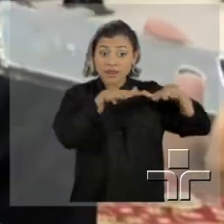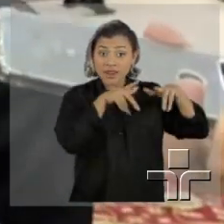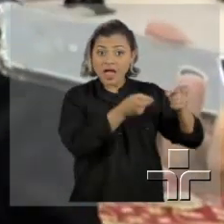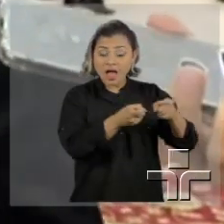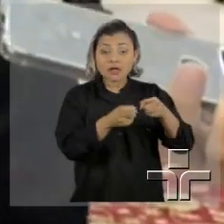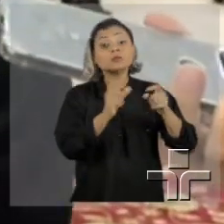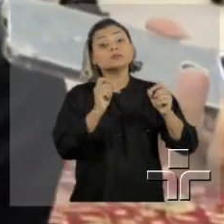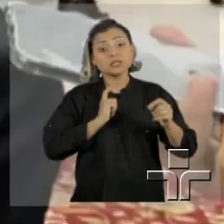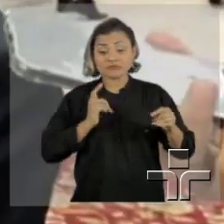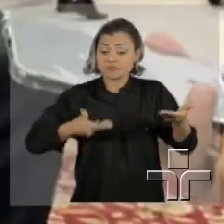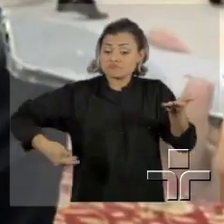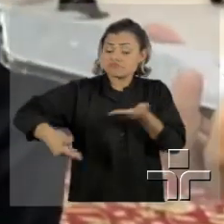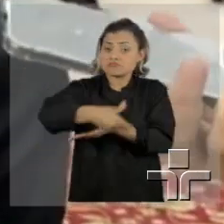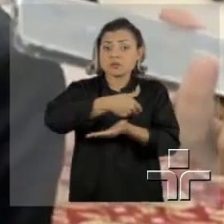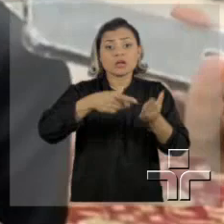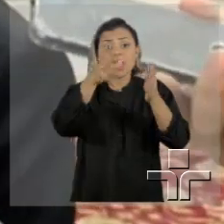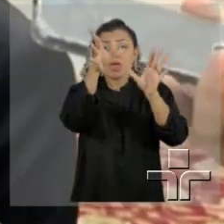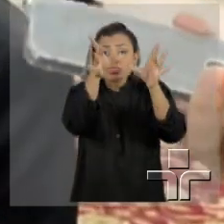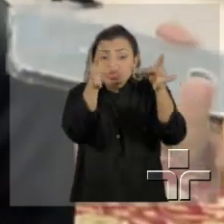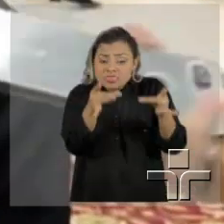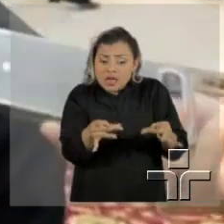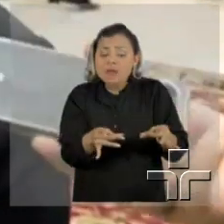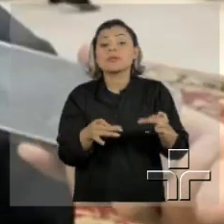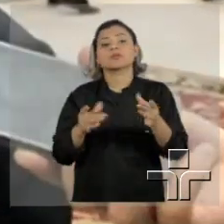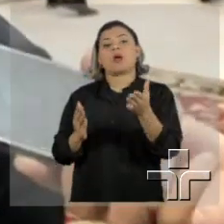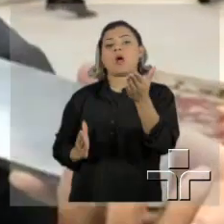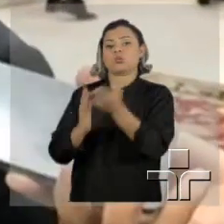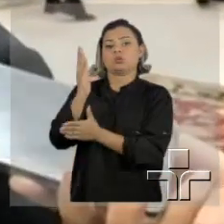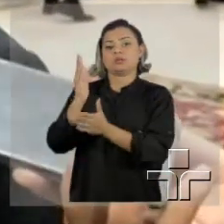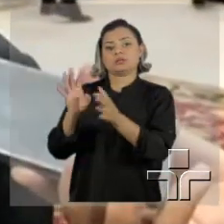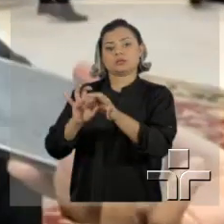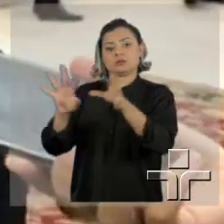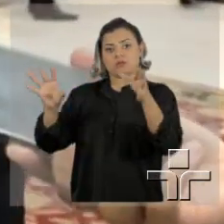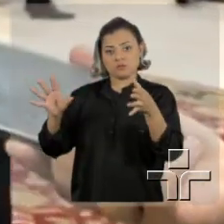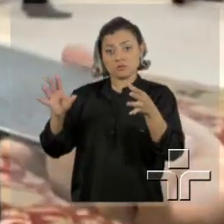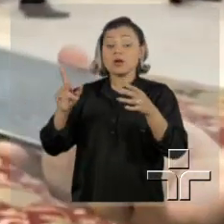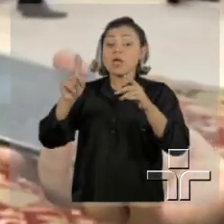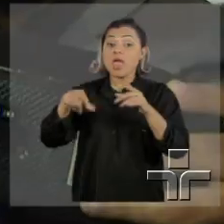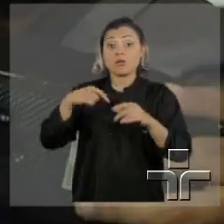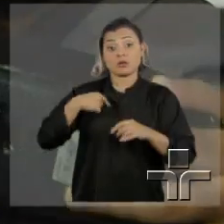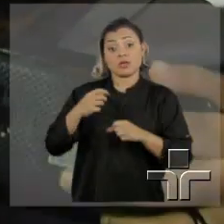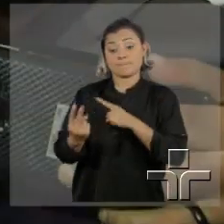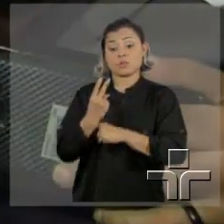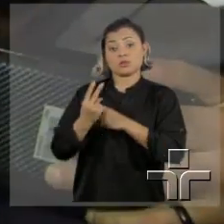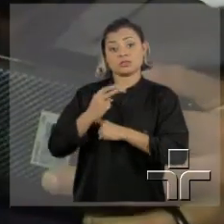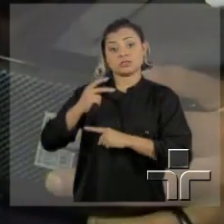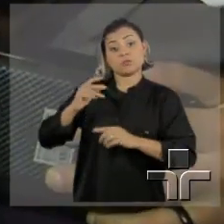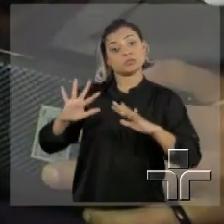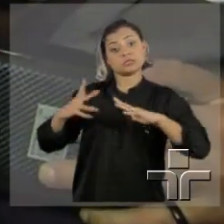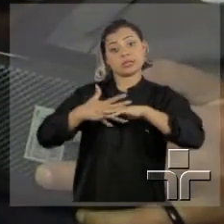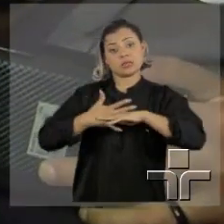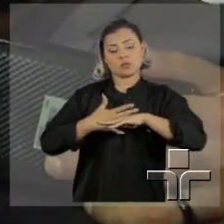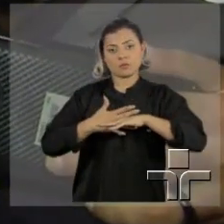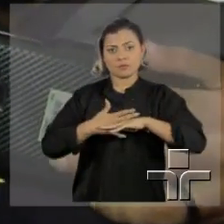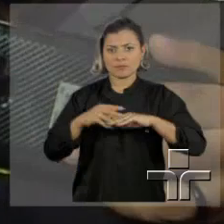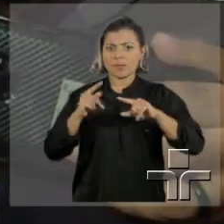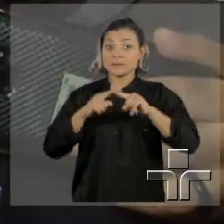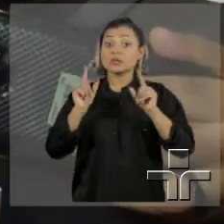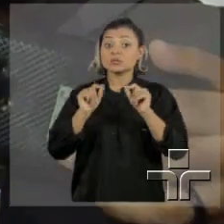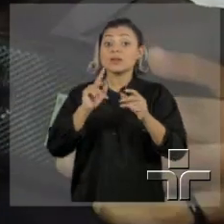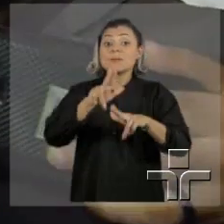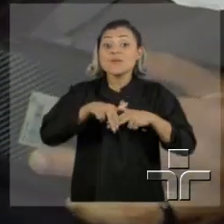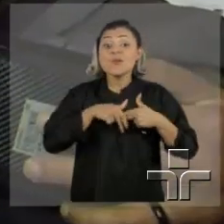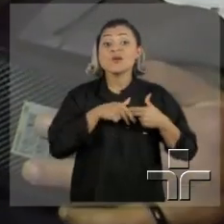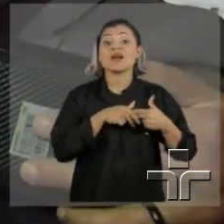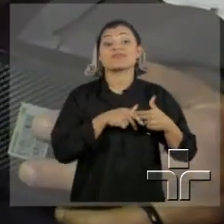global e depois o detalhamento com autorização judicial. É uma defesa do cidadão. A decisão do ministro atendeu um pedido da defesa